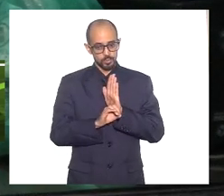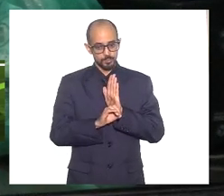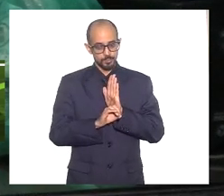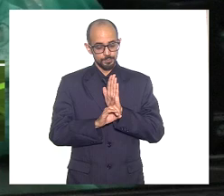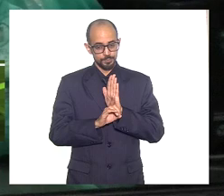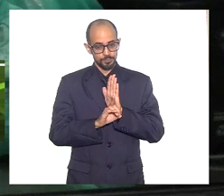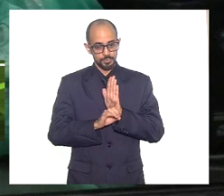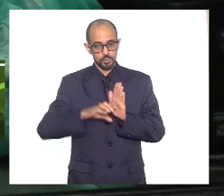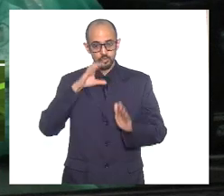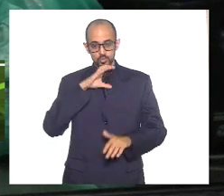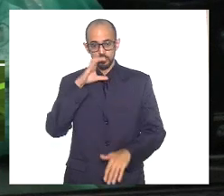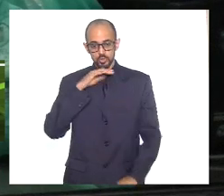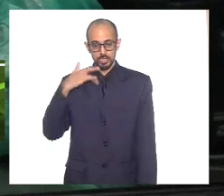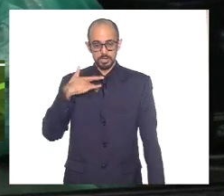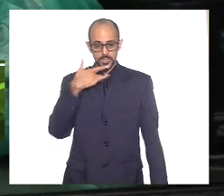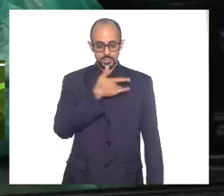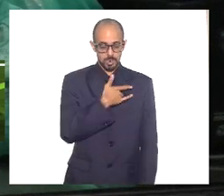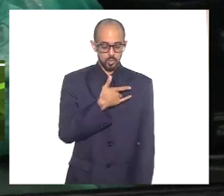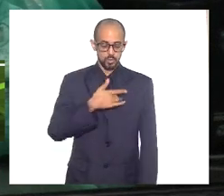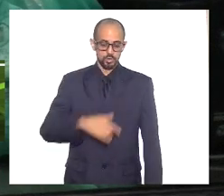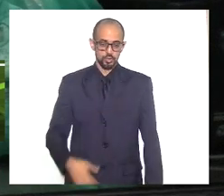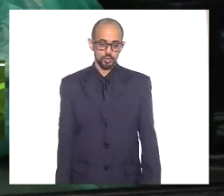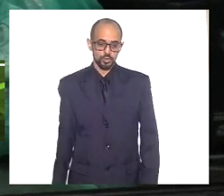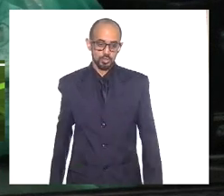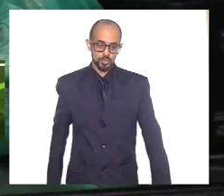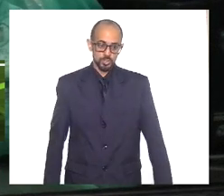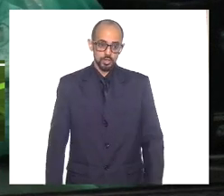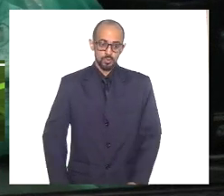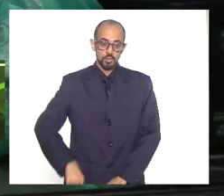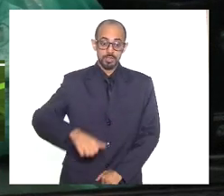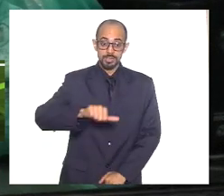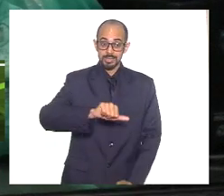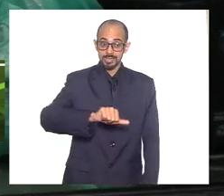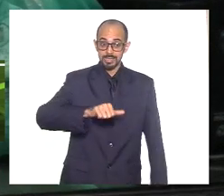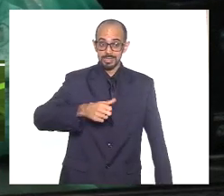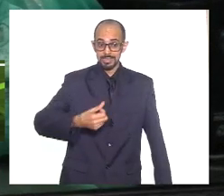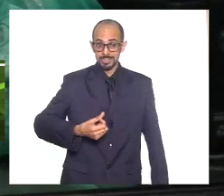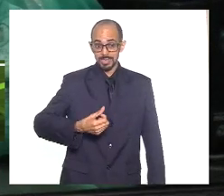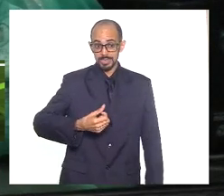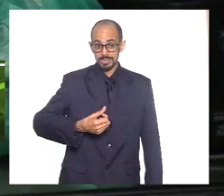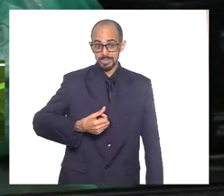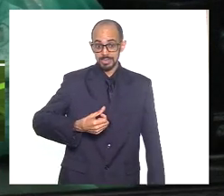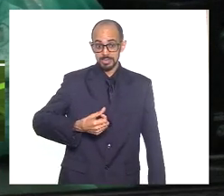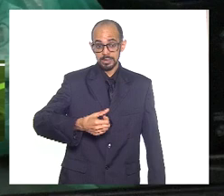da saúde no estado do Rio de Janeiro se deu no dia 16